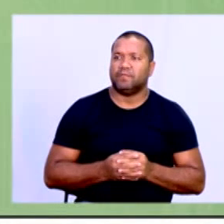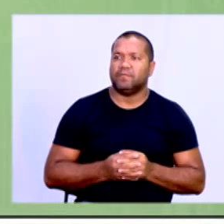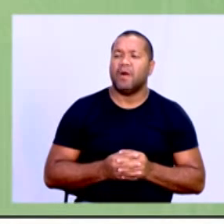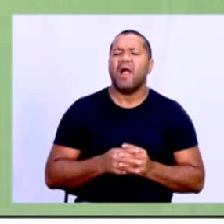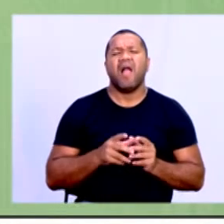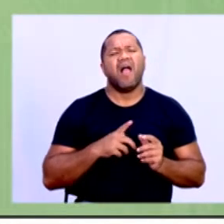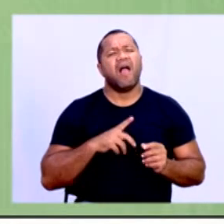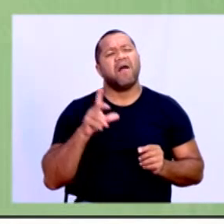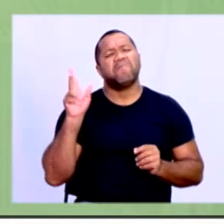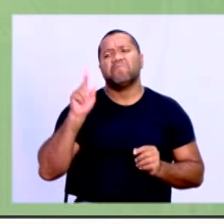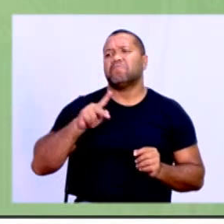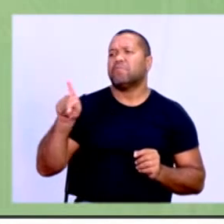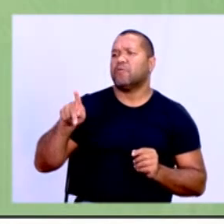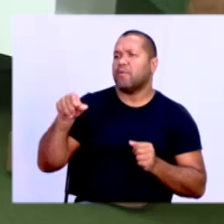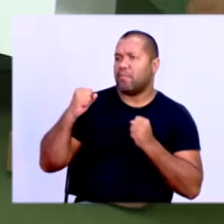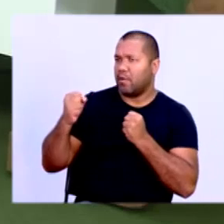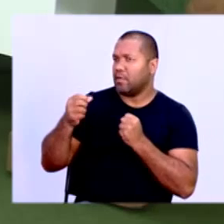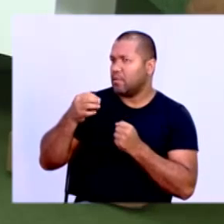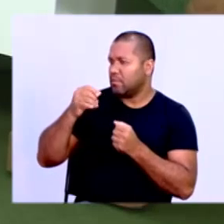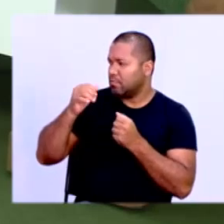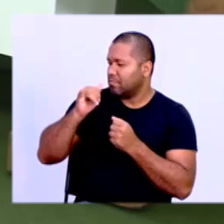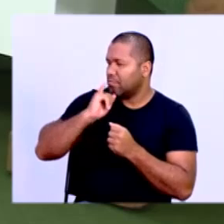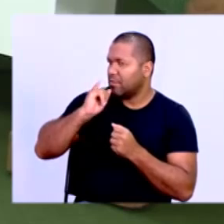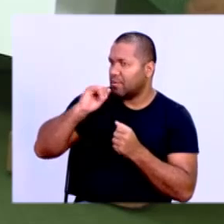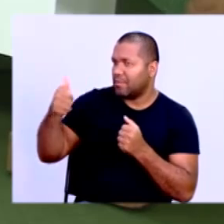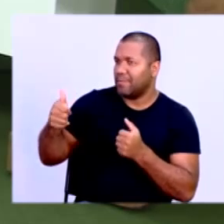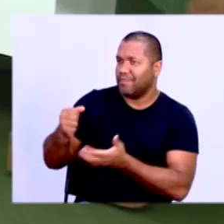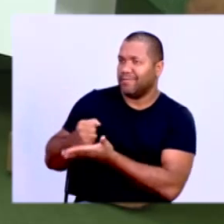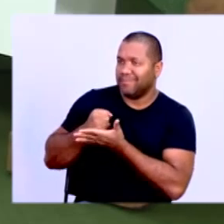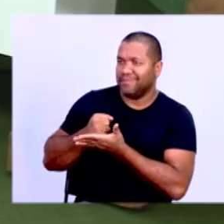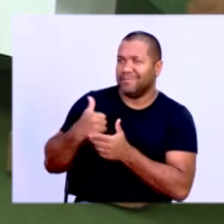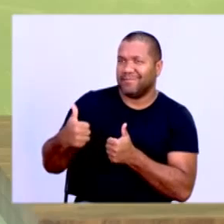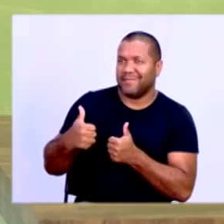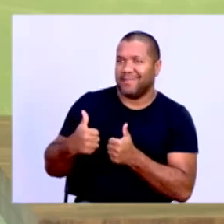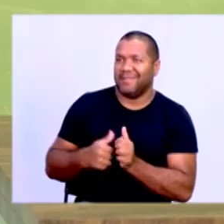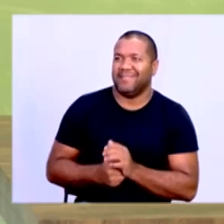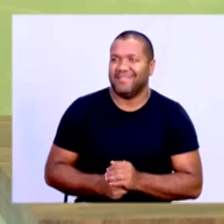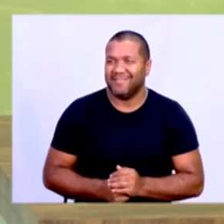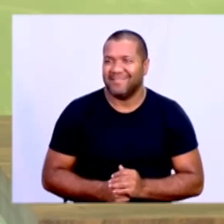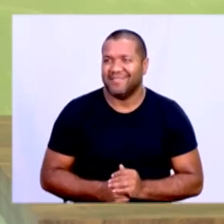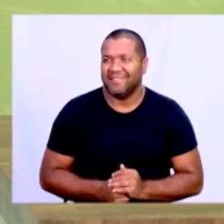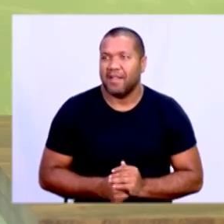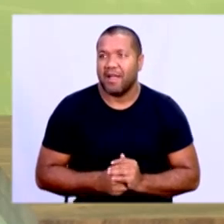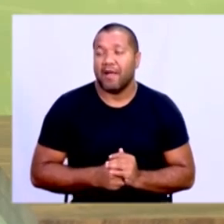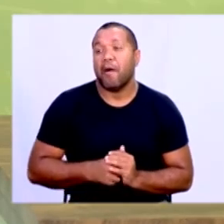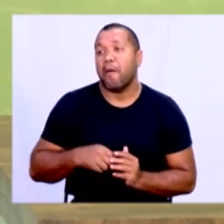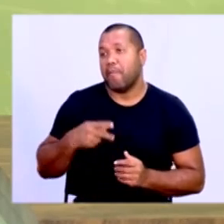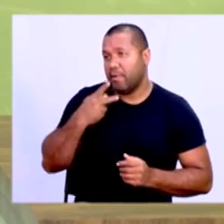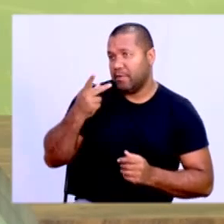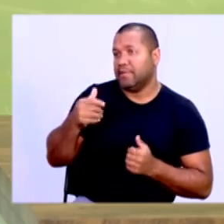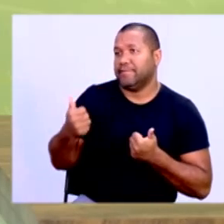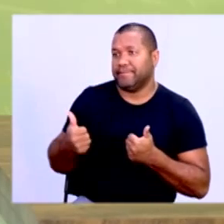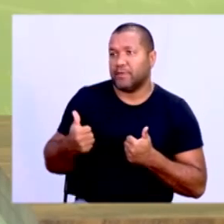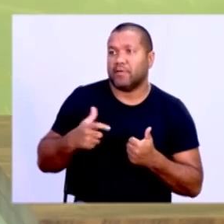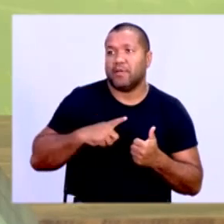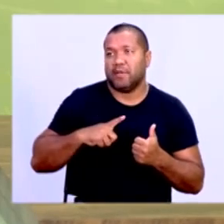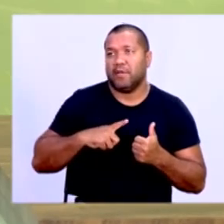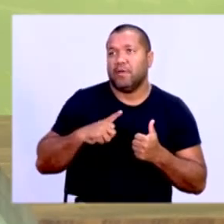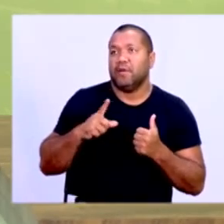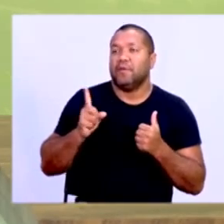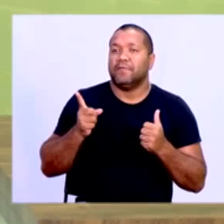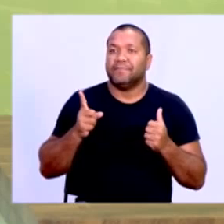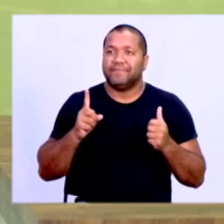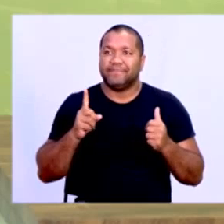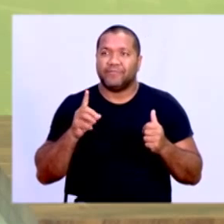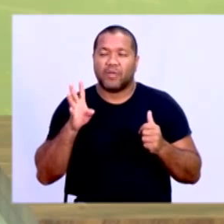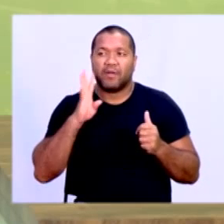Professor, dá uma exemplificada melhor também, me ajuda aqui um pouquinho. Então, tem um aspecto que é muito interessante relacionado